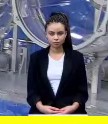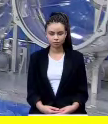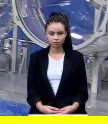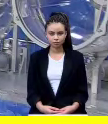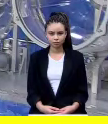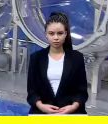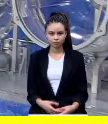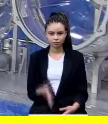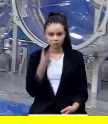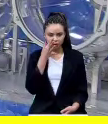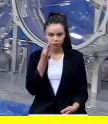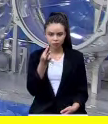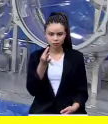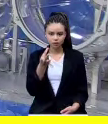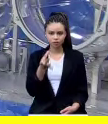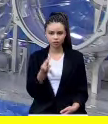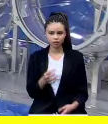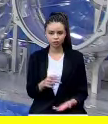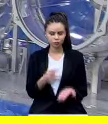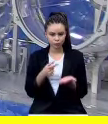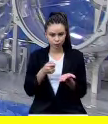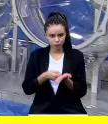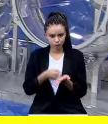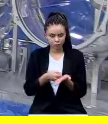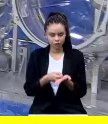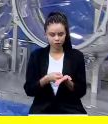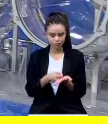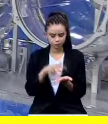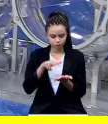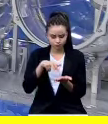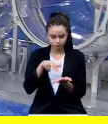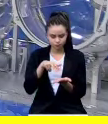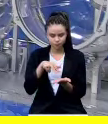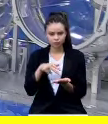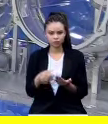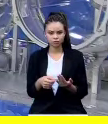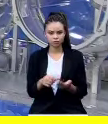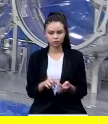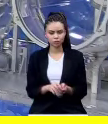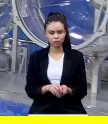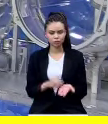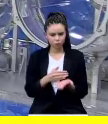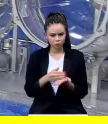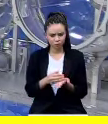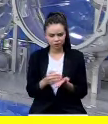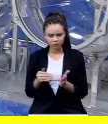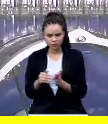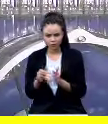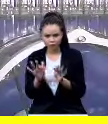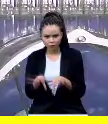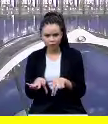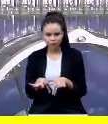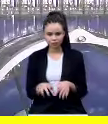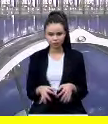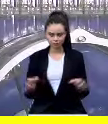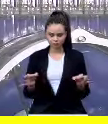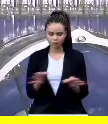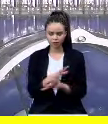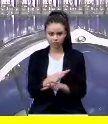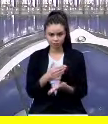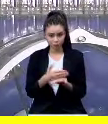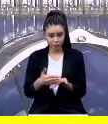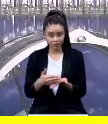Fique de olho na sua aposta. Lembre-se de conferir a sua aposta do início ao fim do sorteio. Bolas posicionadas. Vamos